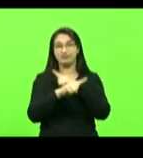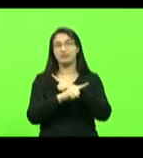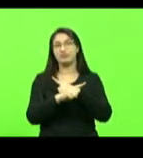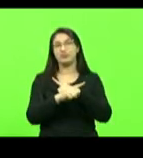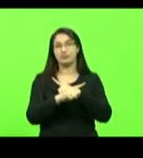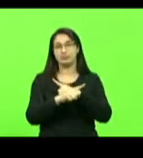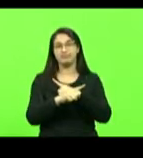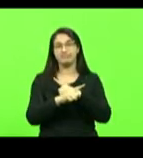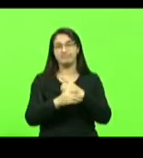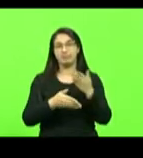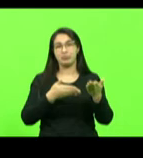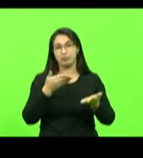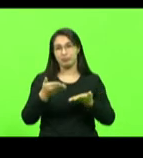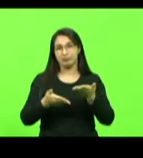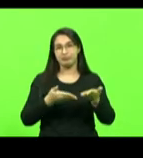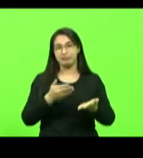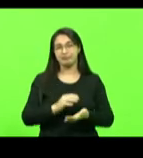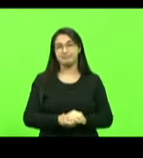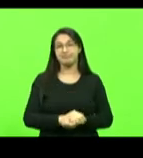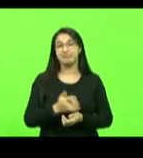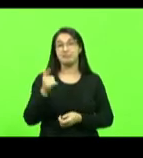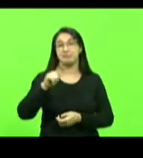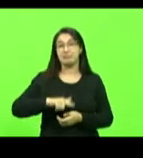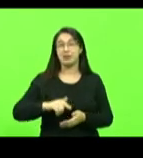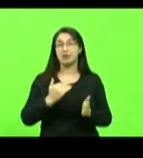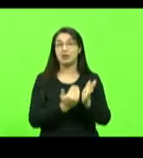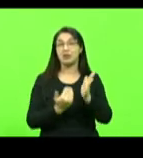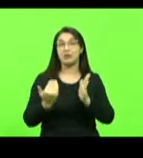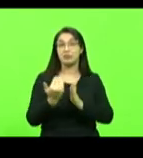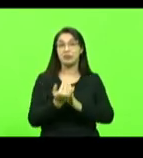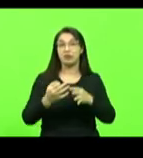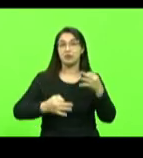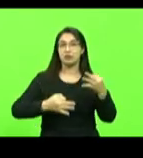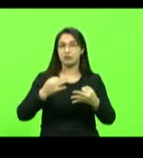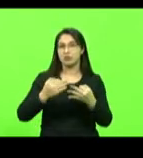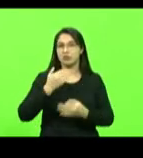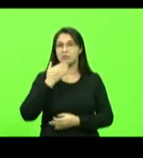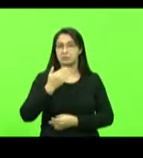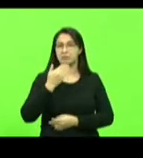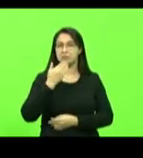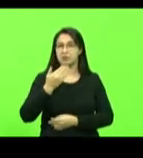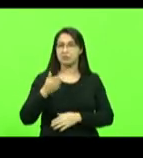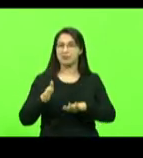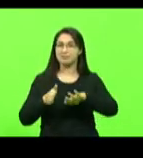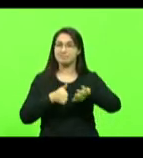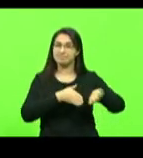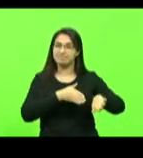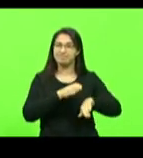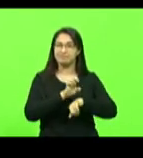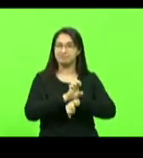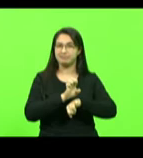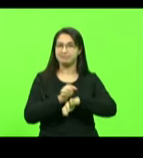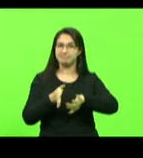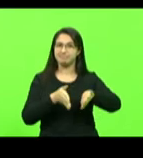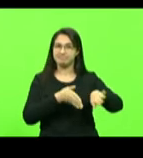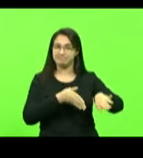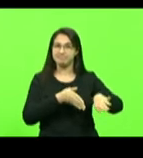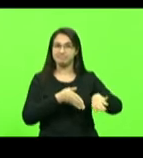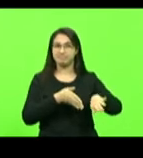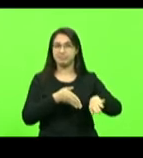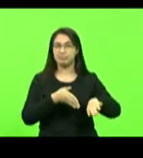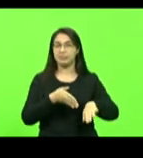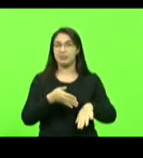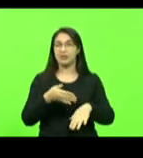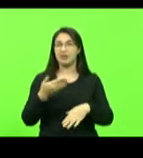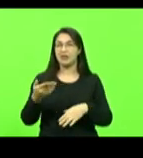disso, aumentam as demandas judiciais na alta complexidade, que deixada de lado para o Estado, né, vai se justificando,